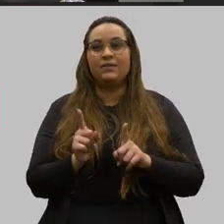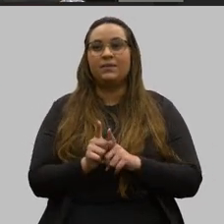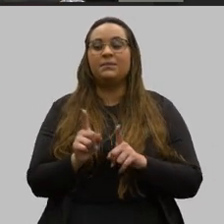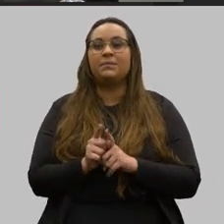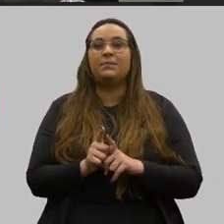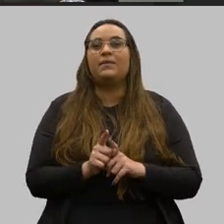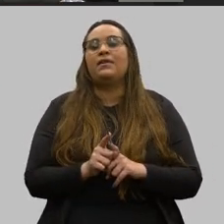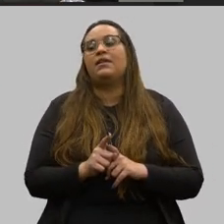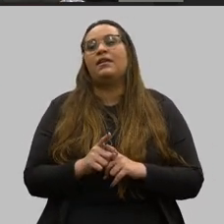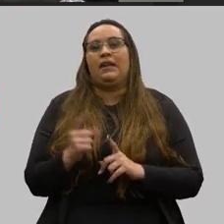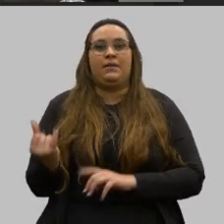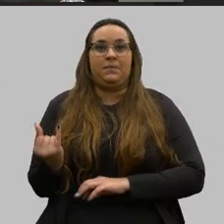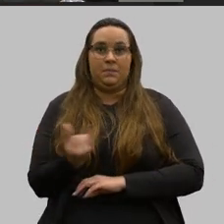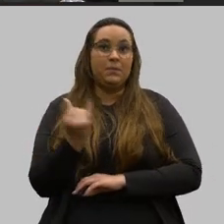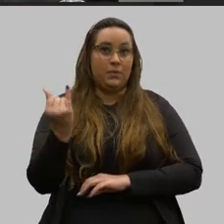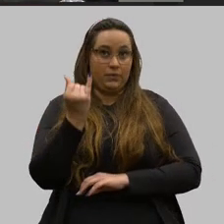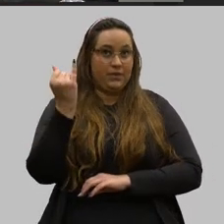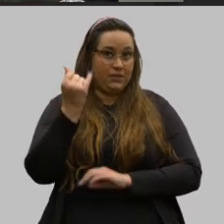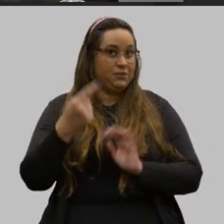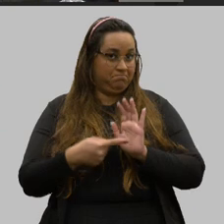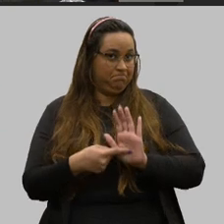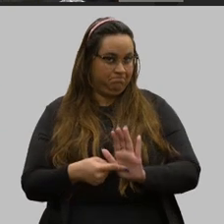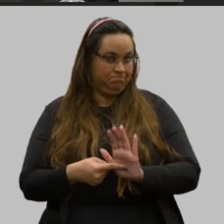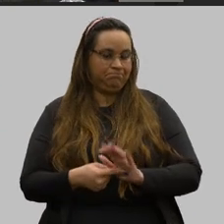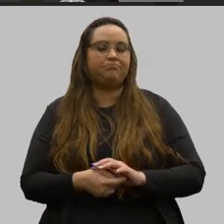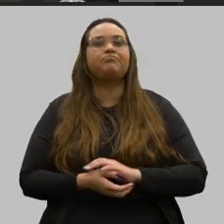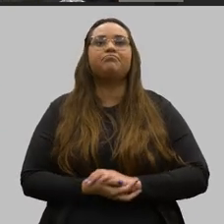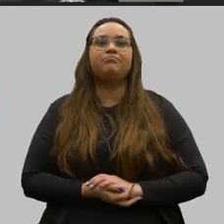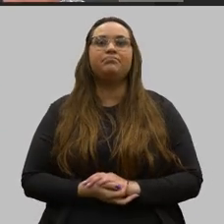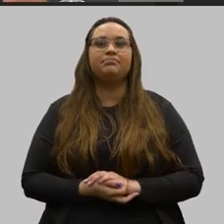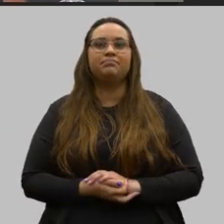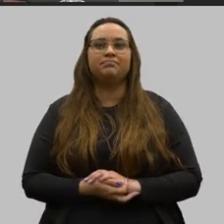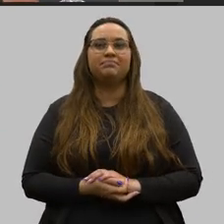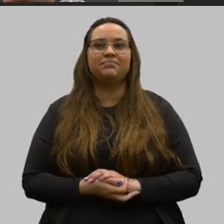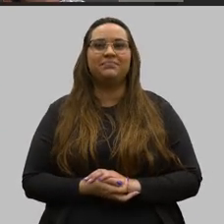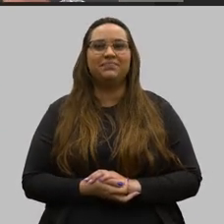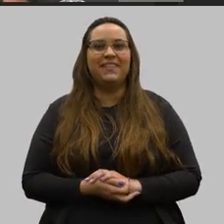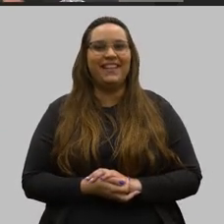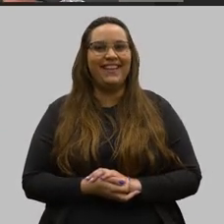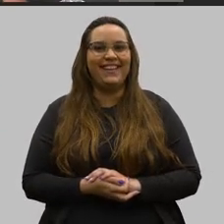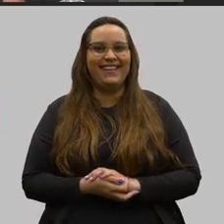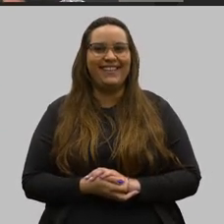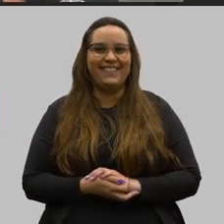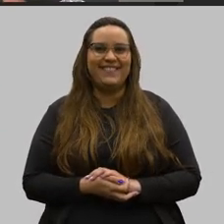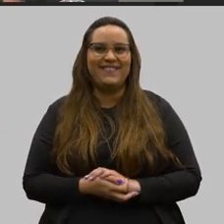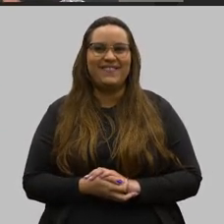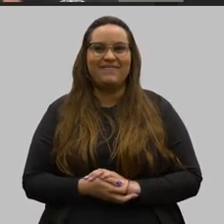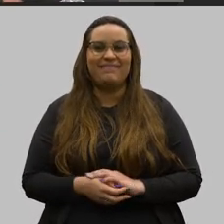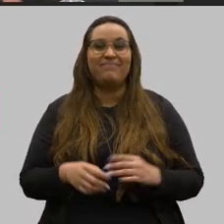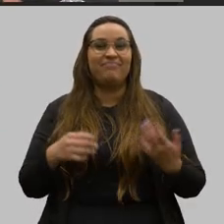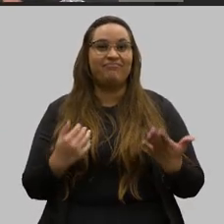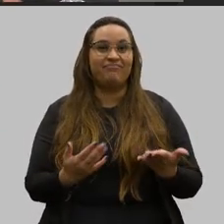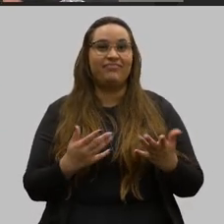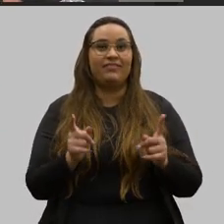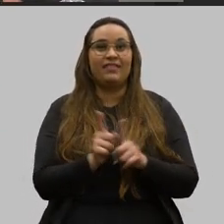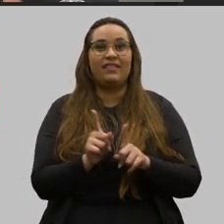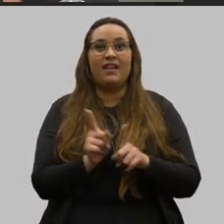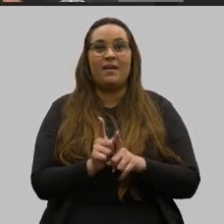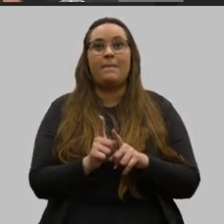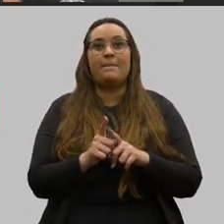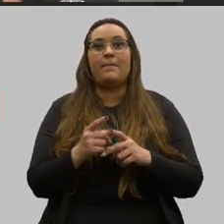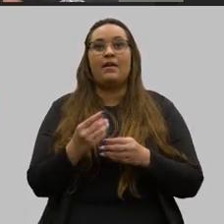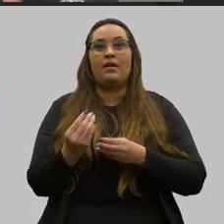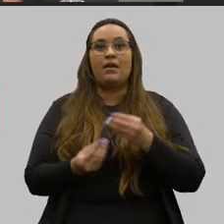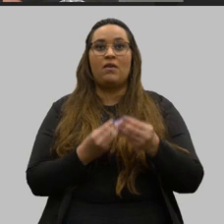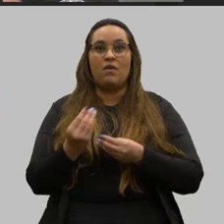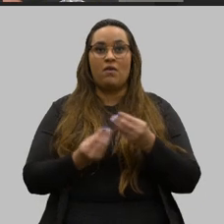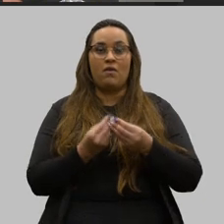extremamente importante no que des respeito ao planejamento eh viaturas e aquisições eh